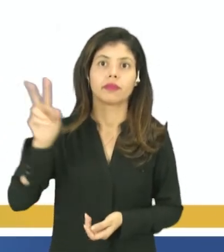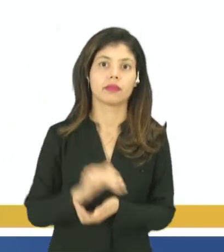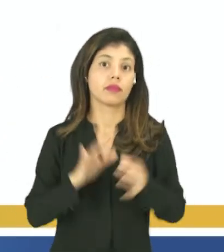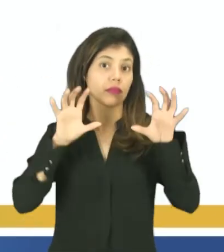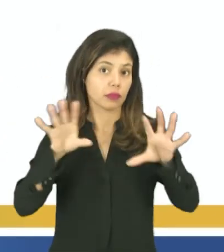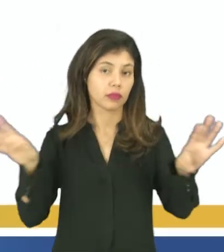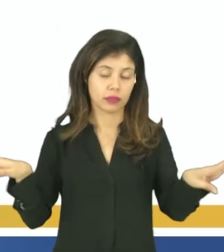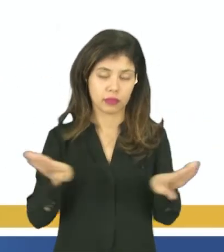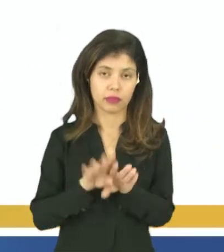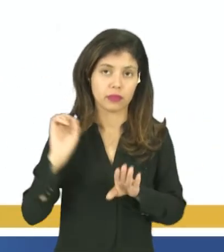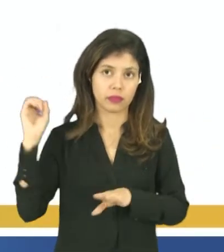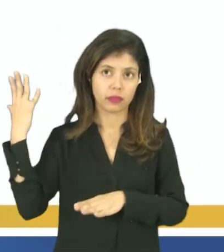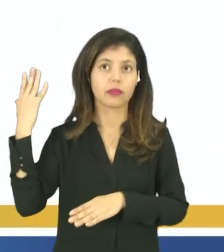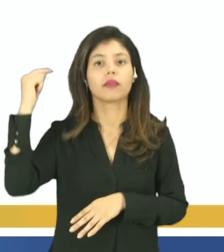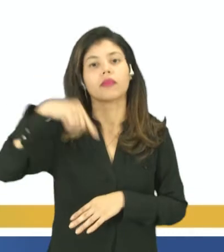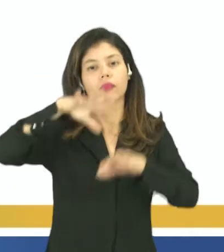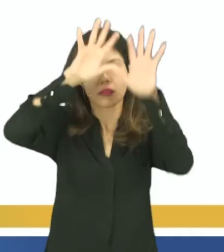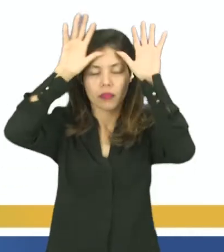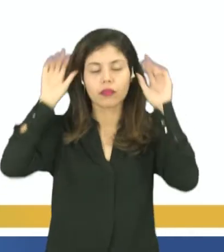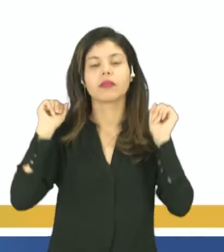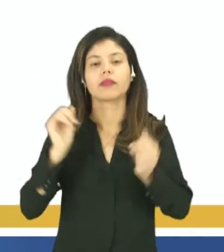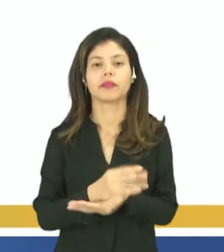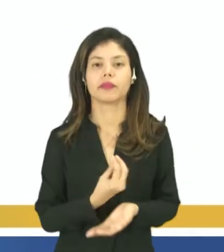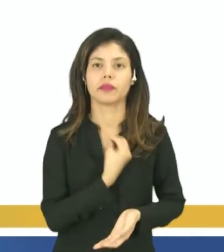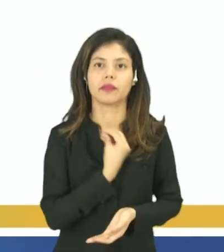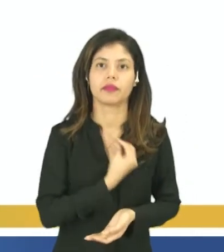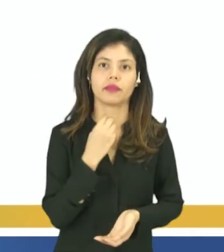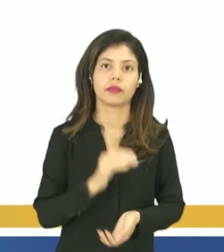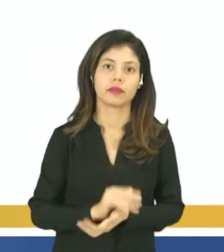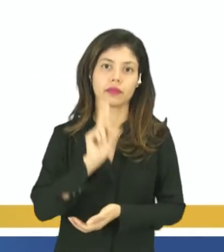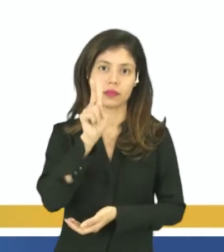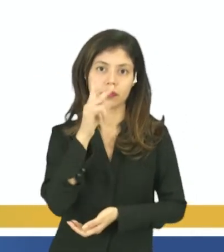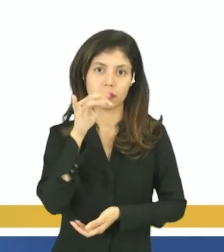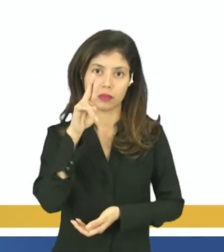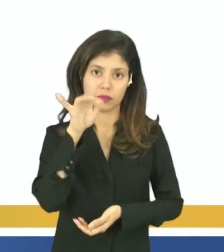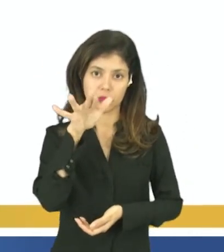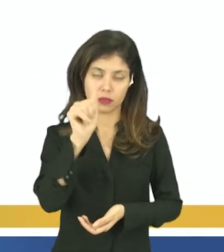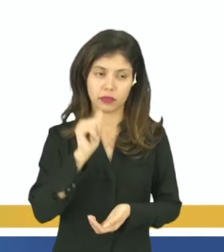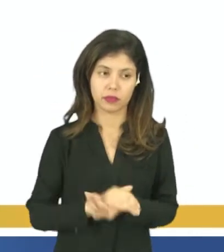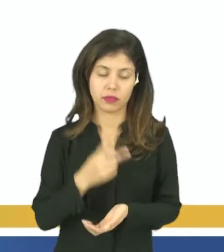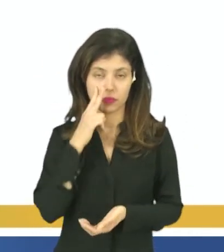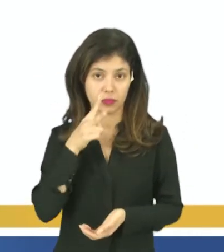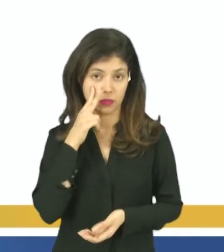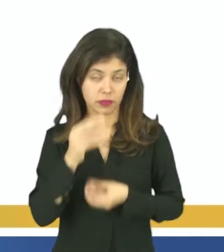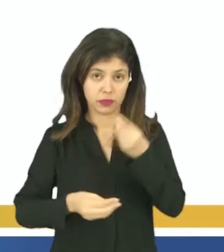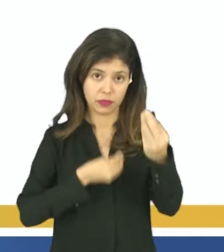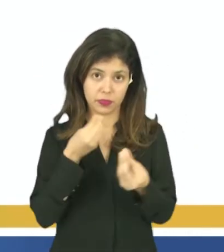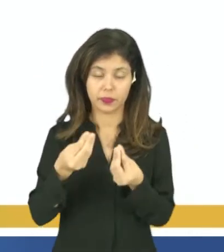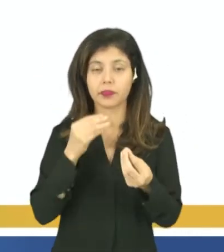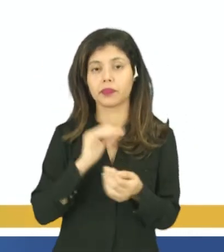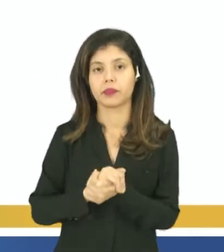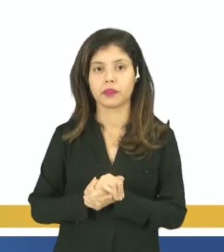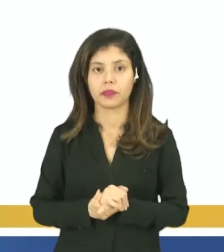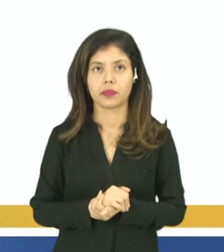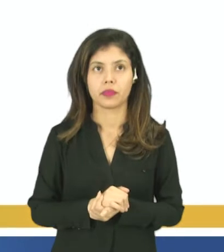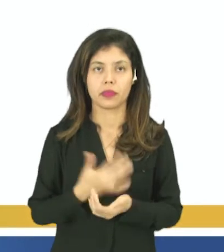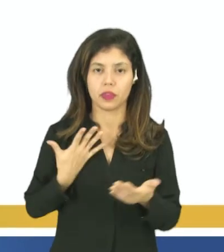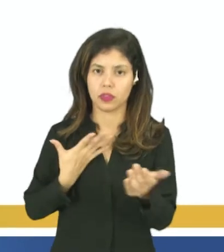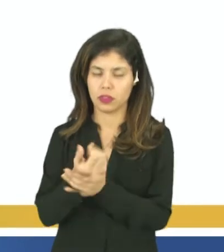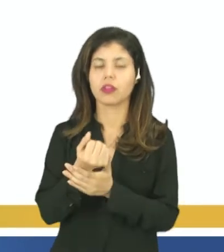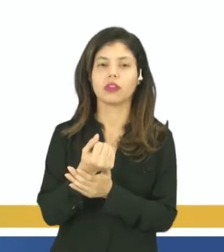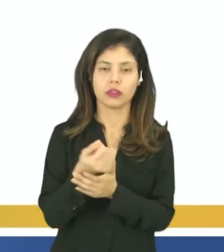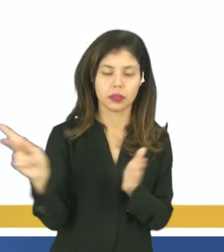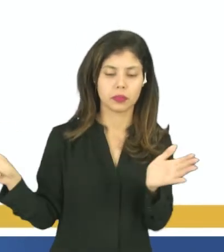como aconteceu no estado do Acre com a presença dos haitianos, que os acreanos viam como uma forma de tomar sua vaga